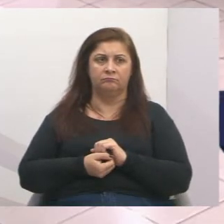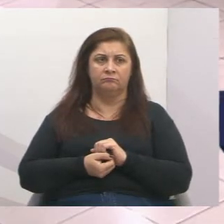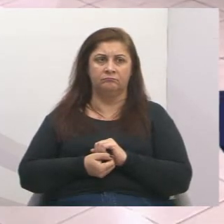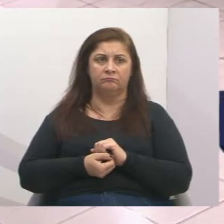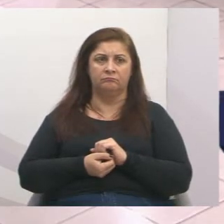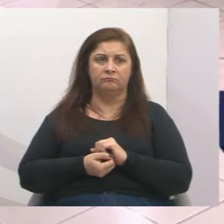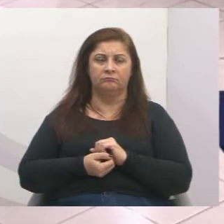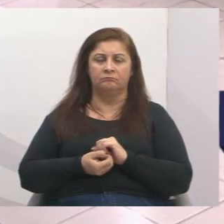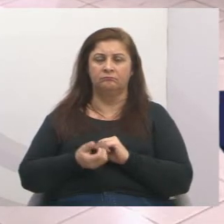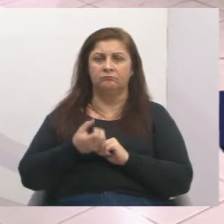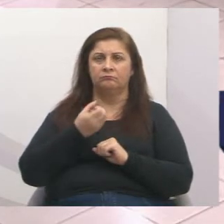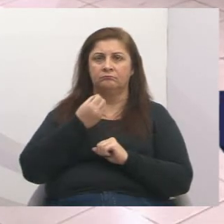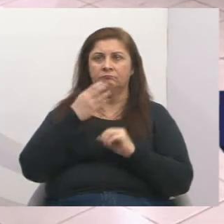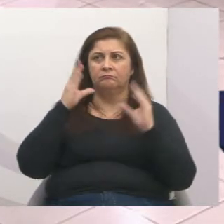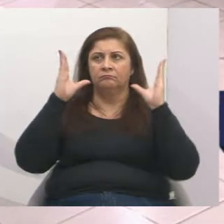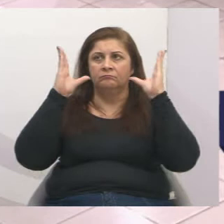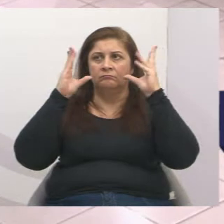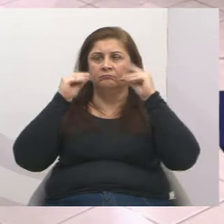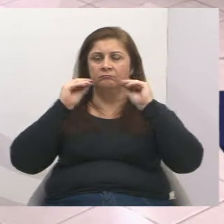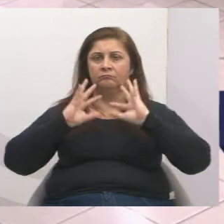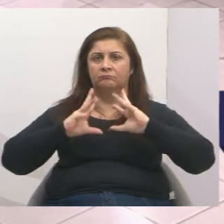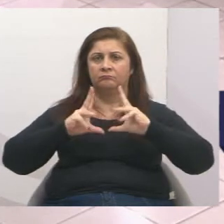Boa noite a todos presentes aqui.